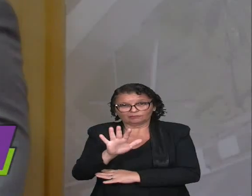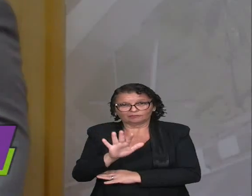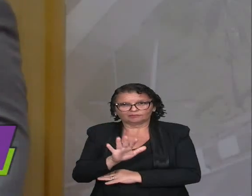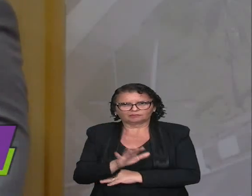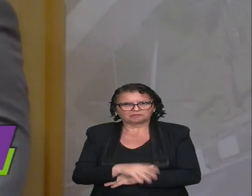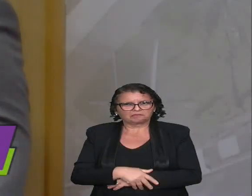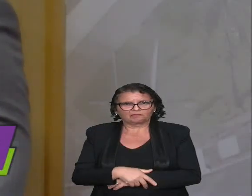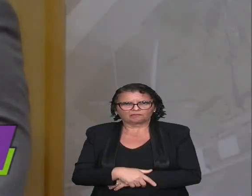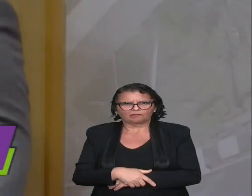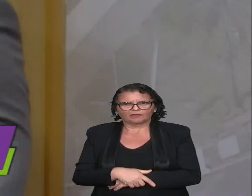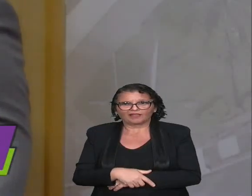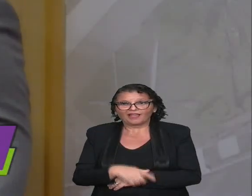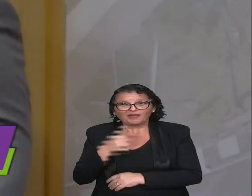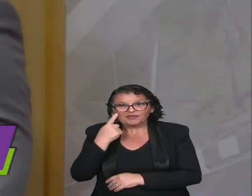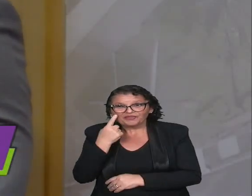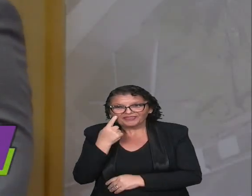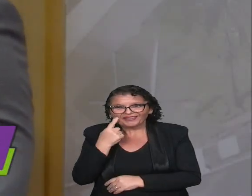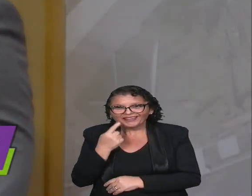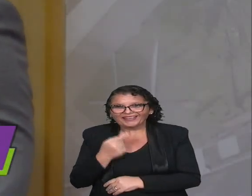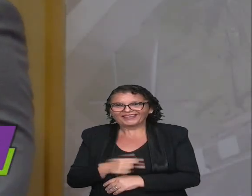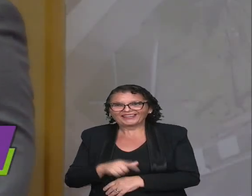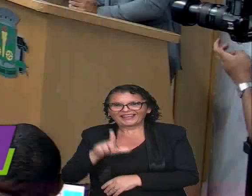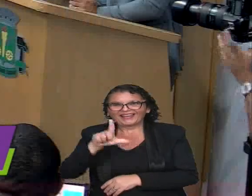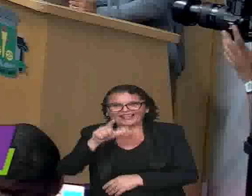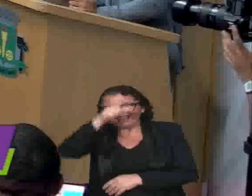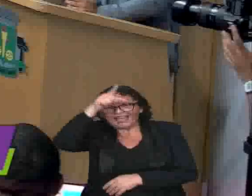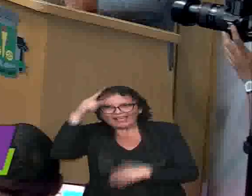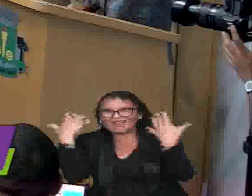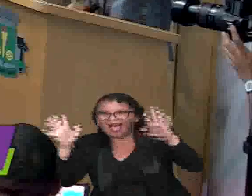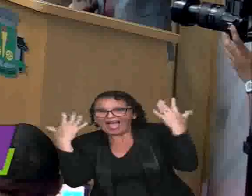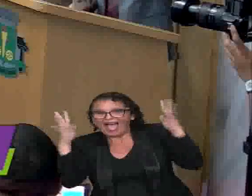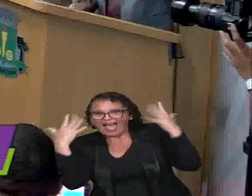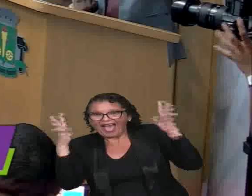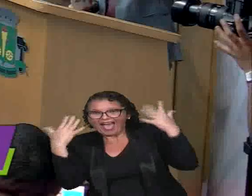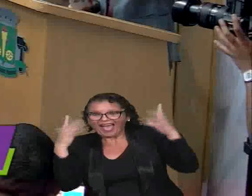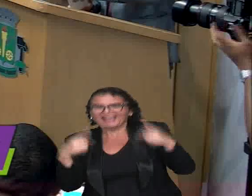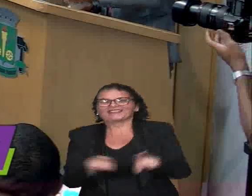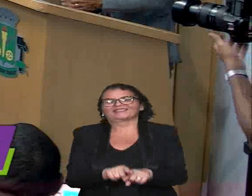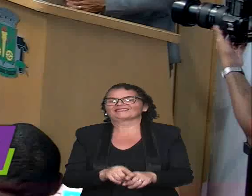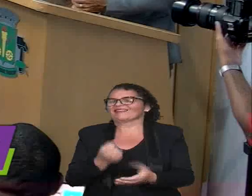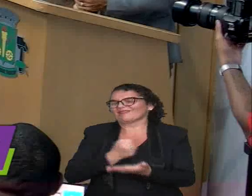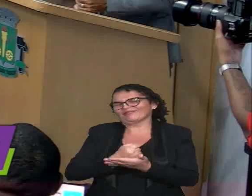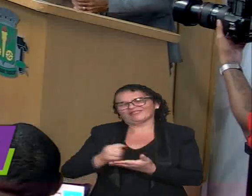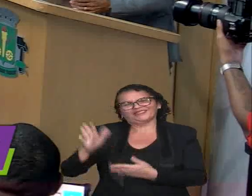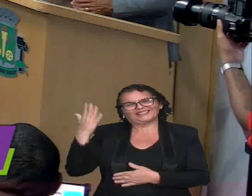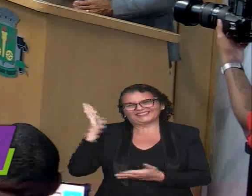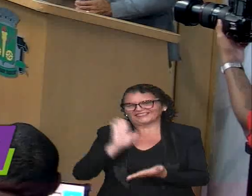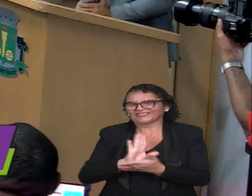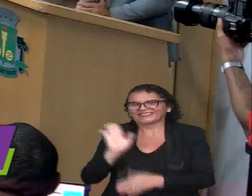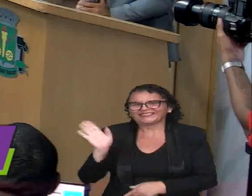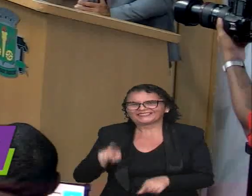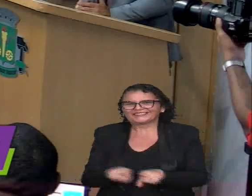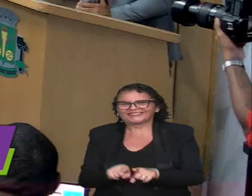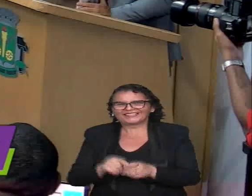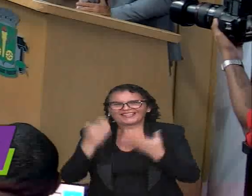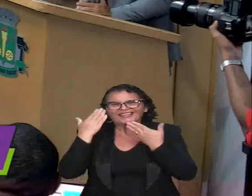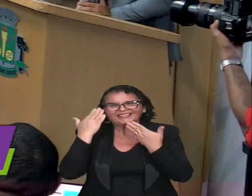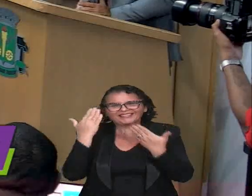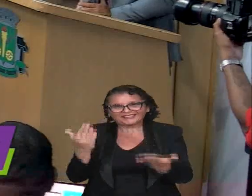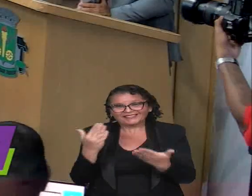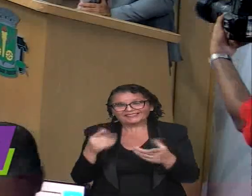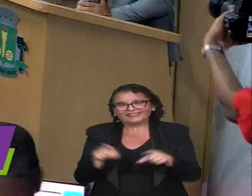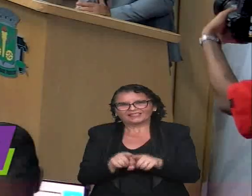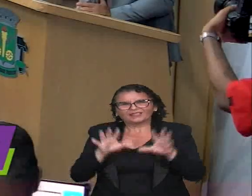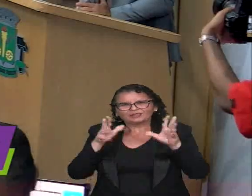eu nunca vi bater tanta Palma Não entendi Olha já foi Laércio o tema né Eu quero agradecer todos os